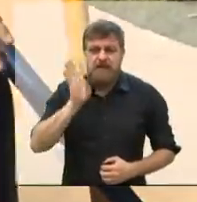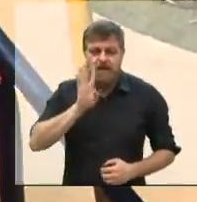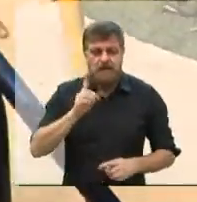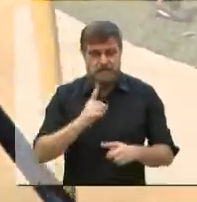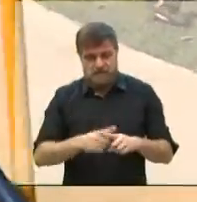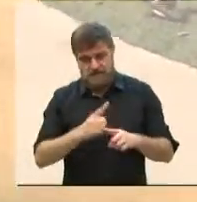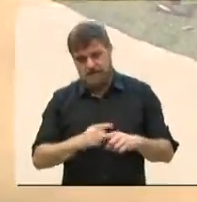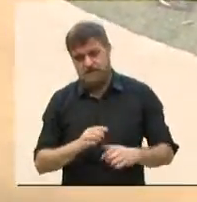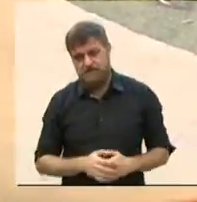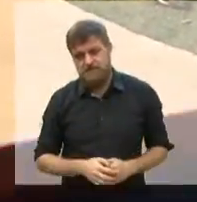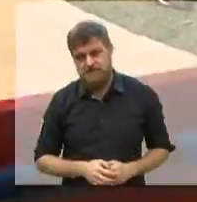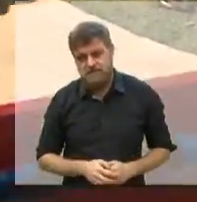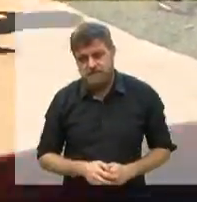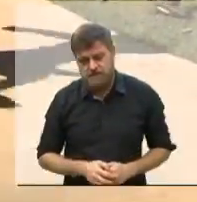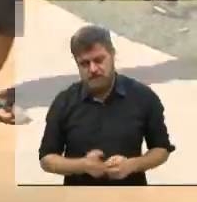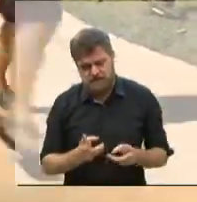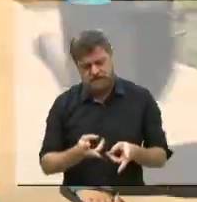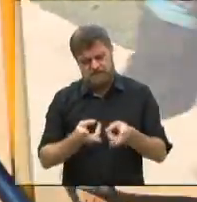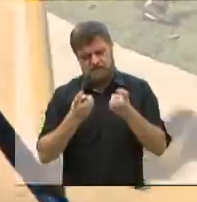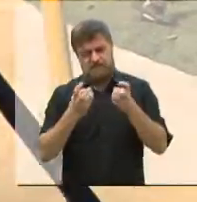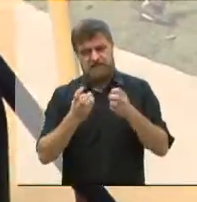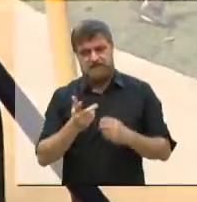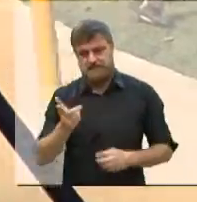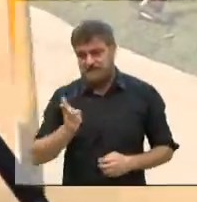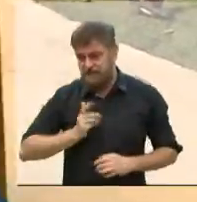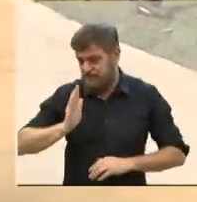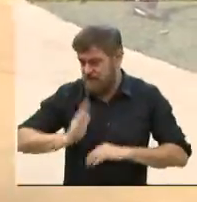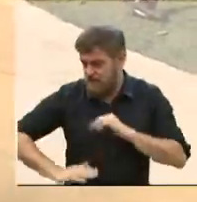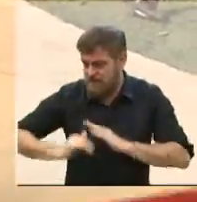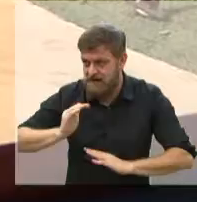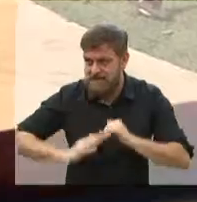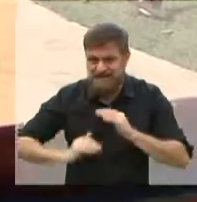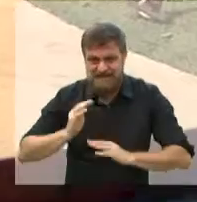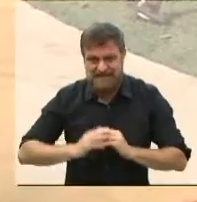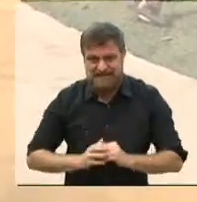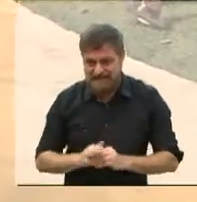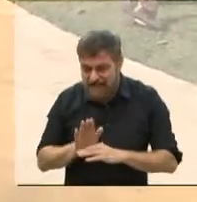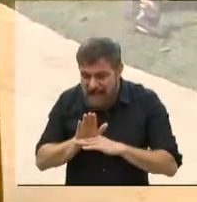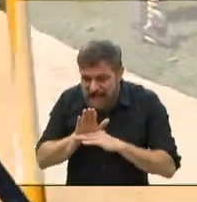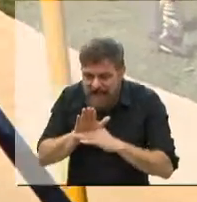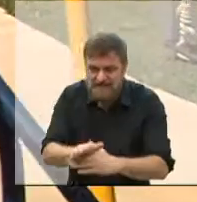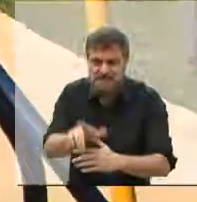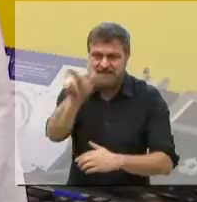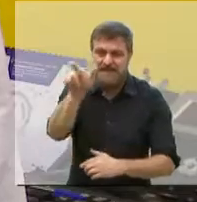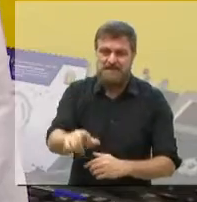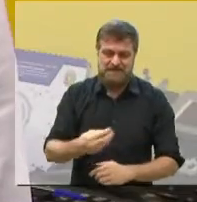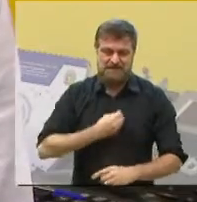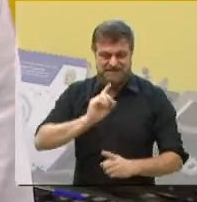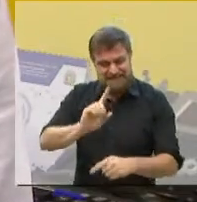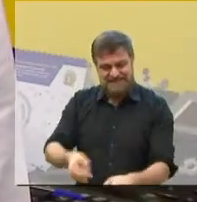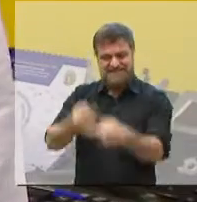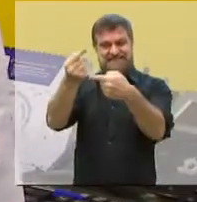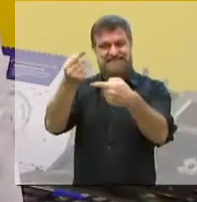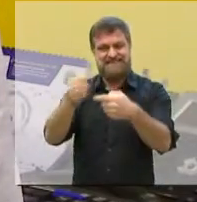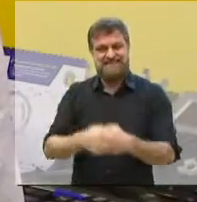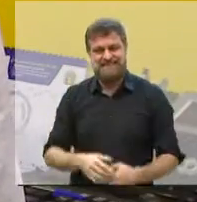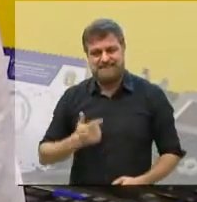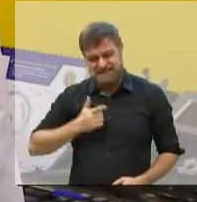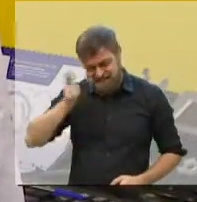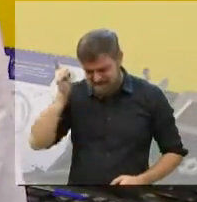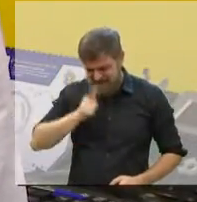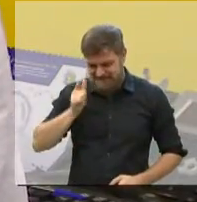porque você percebe que você está fazendo alguma coisa em prol de uma outra pessoa. Então você